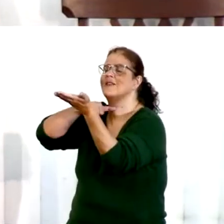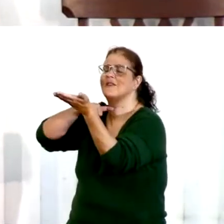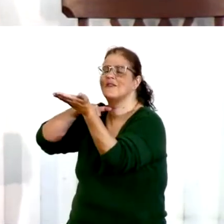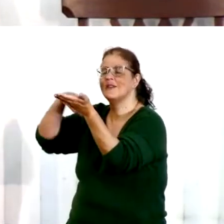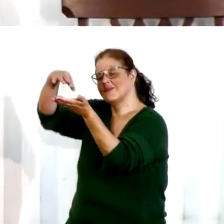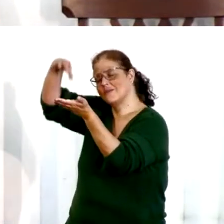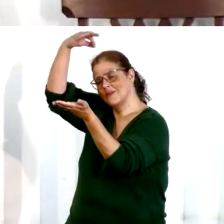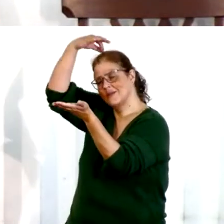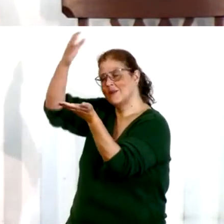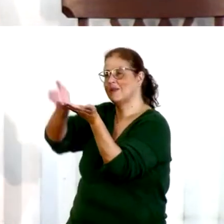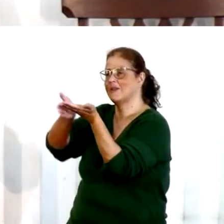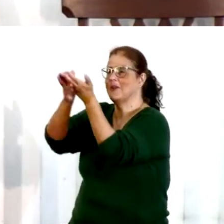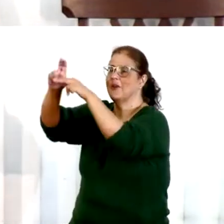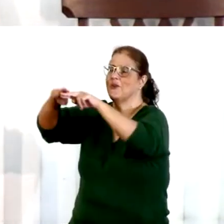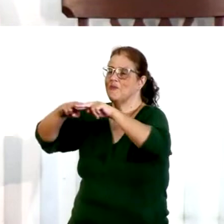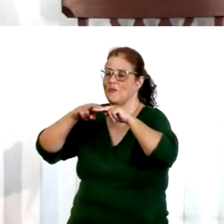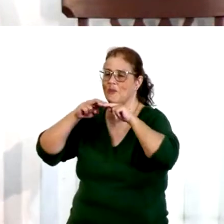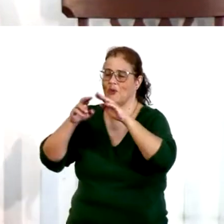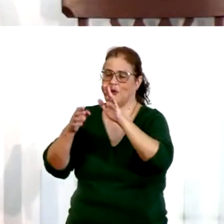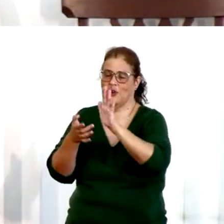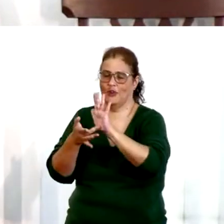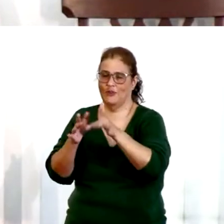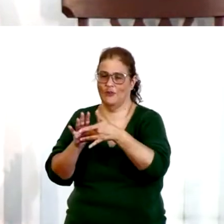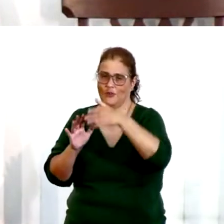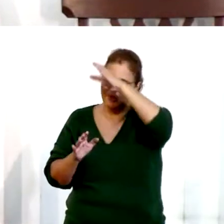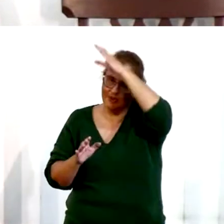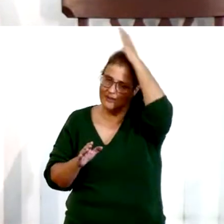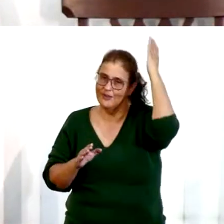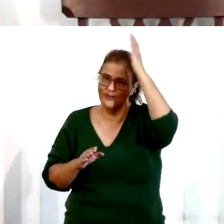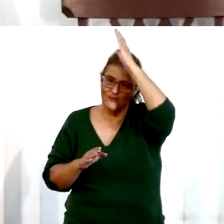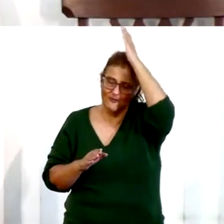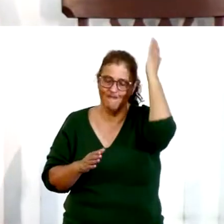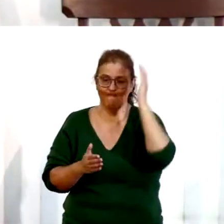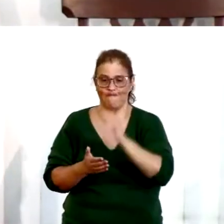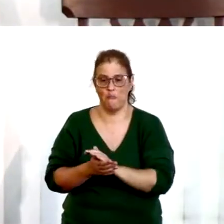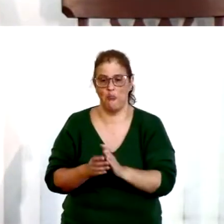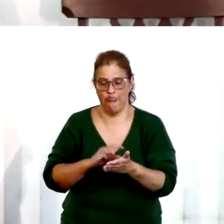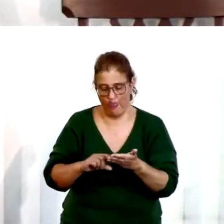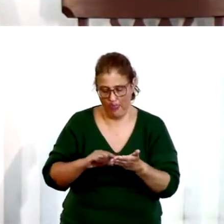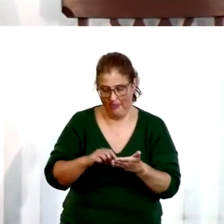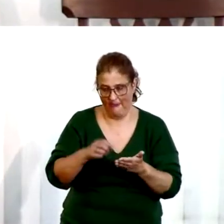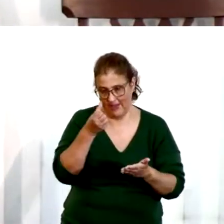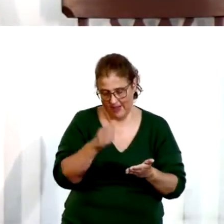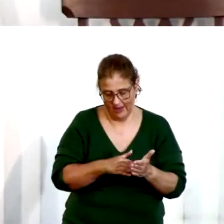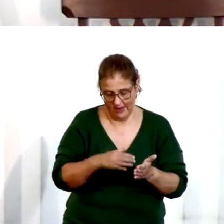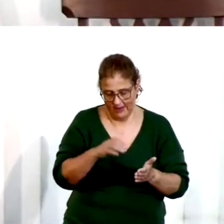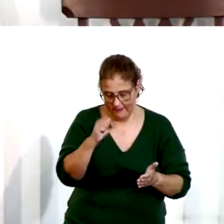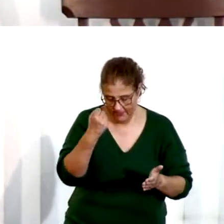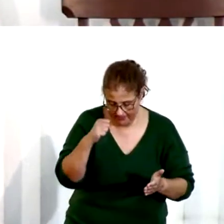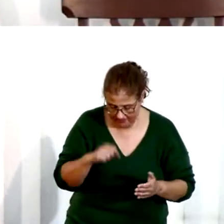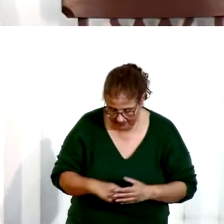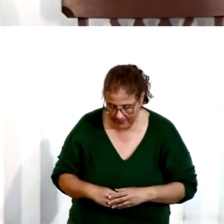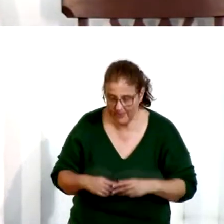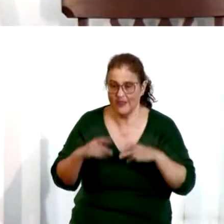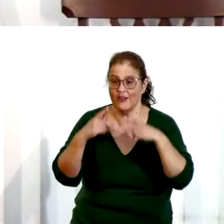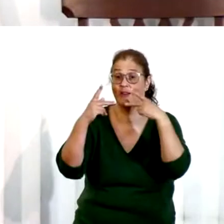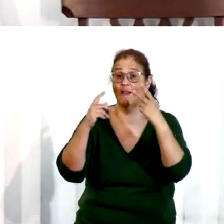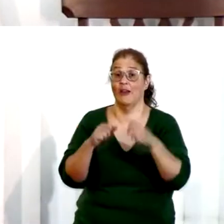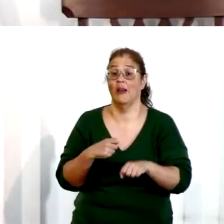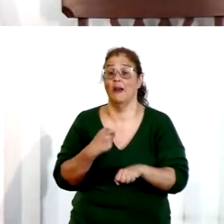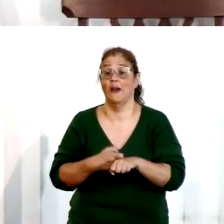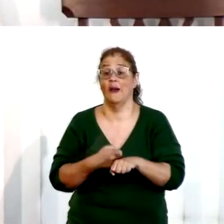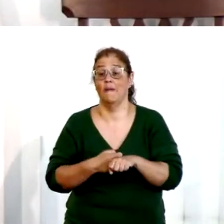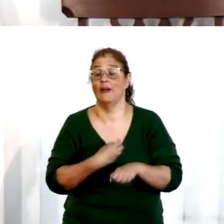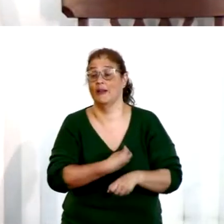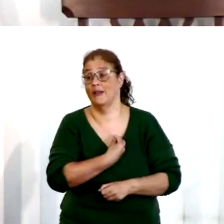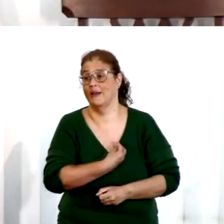intermédio de Jesus Cristo. E aí do versículo 6 até o versículo 8, a palavra vai dizer que Ele, a pedra que vive,